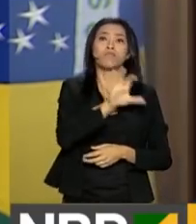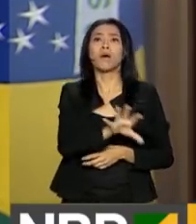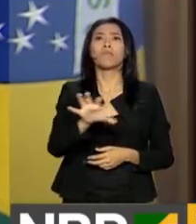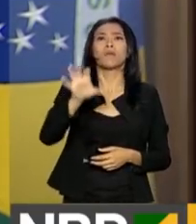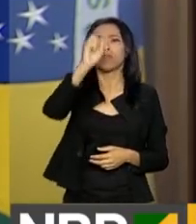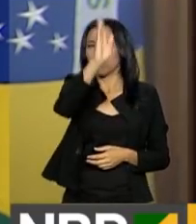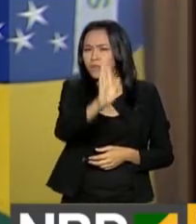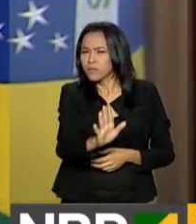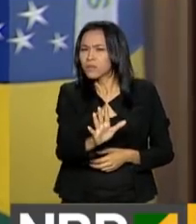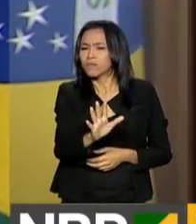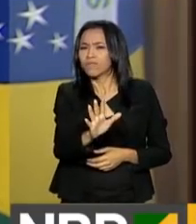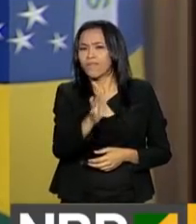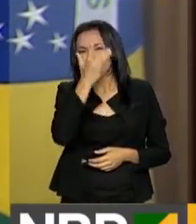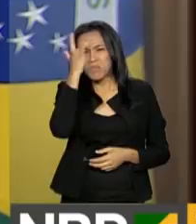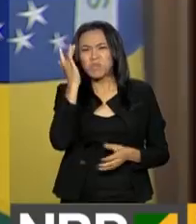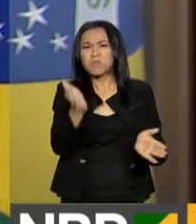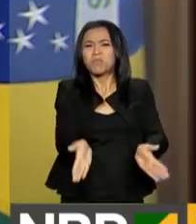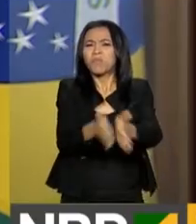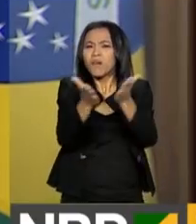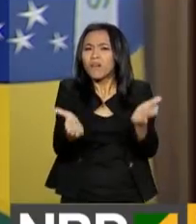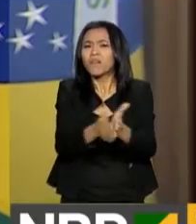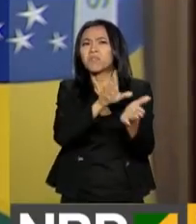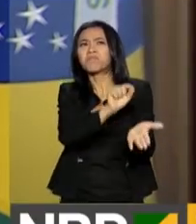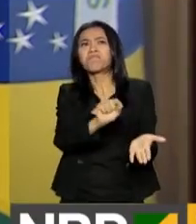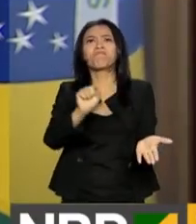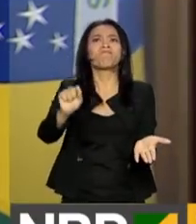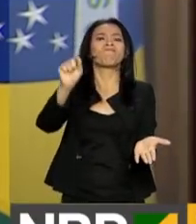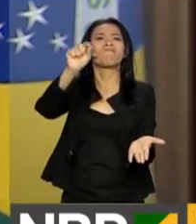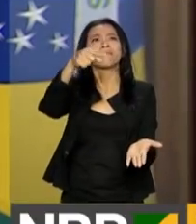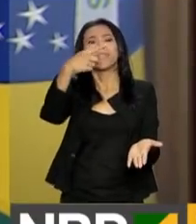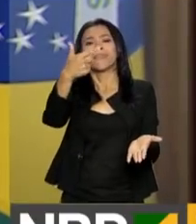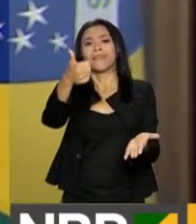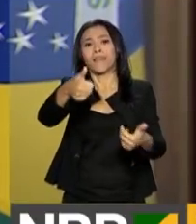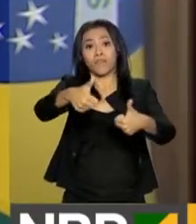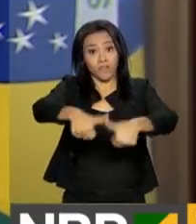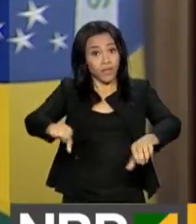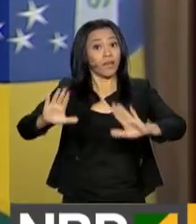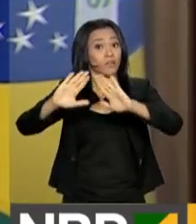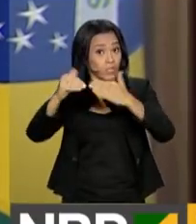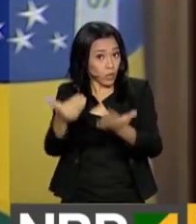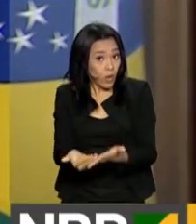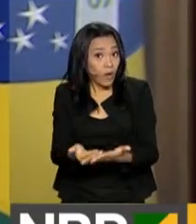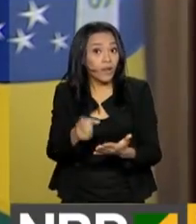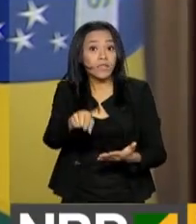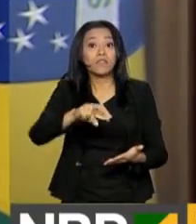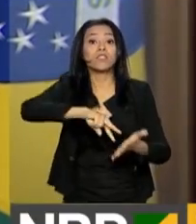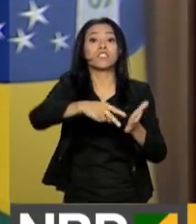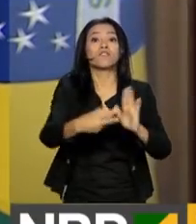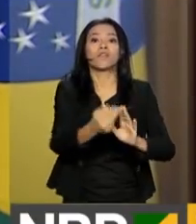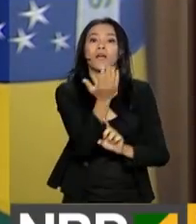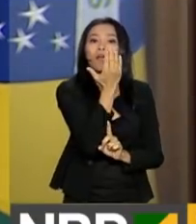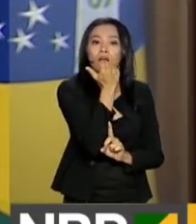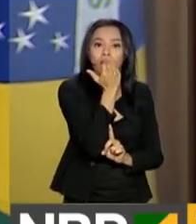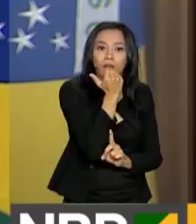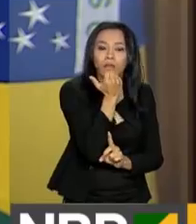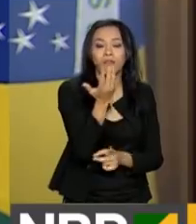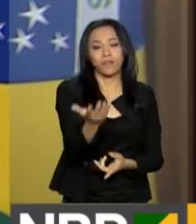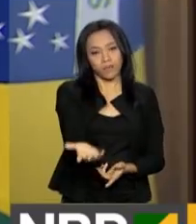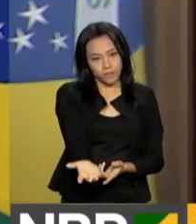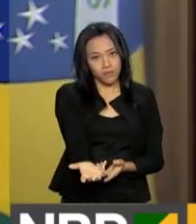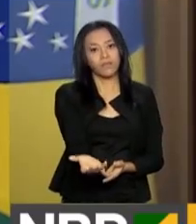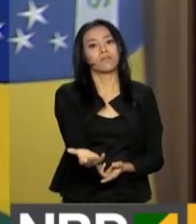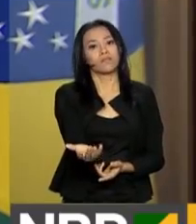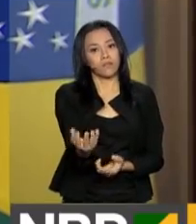pessoas são mais pobres a e o fato de ficar em tempo integral significa alimentação dada a